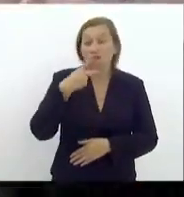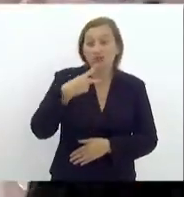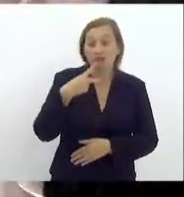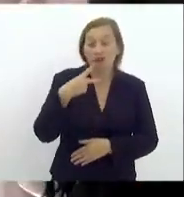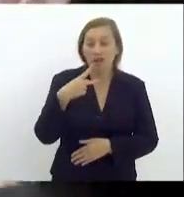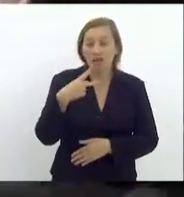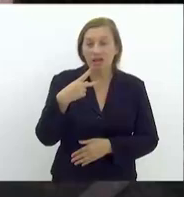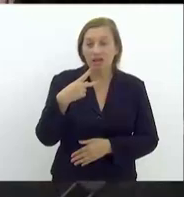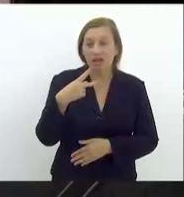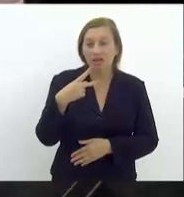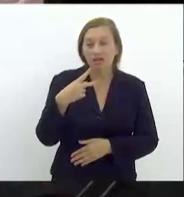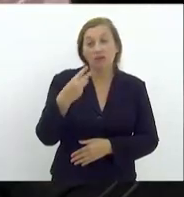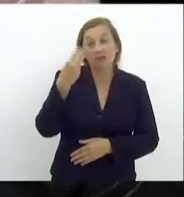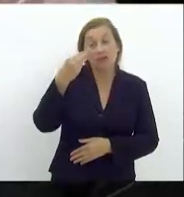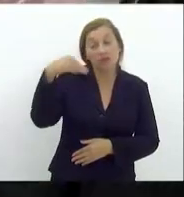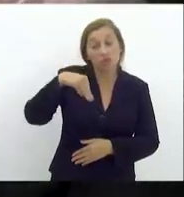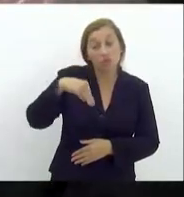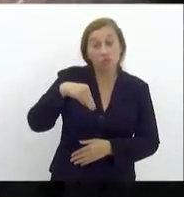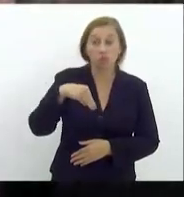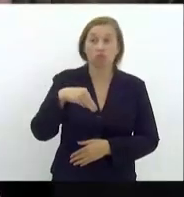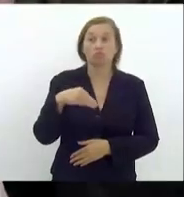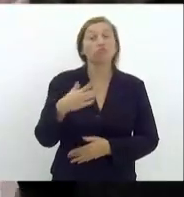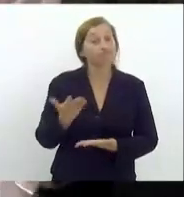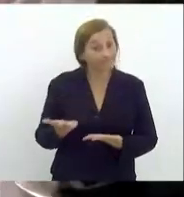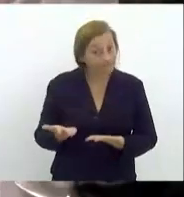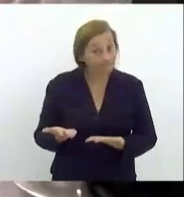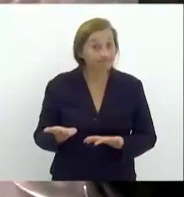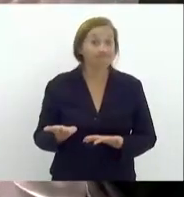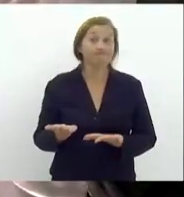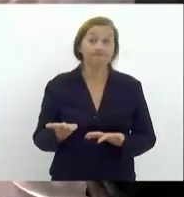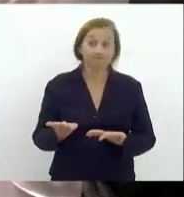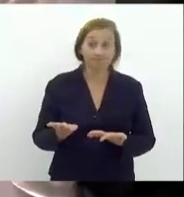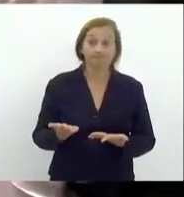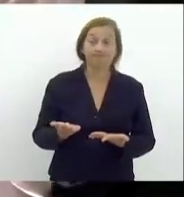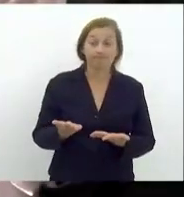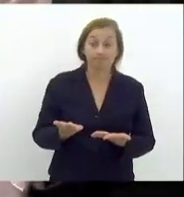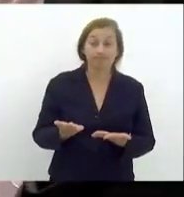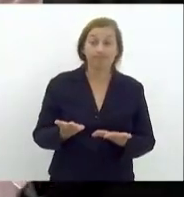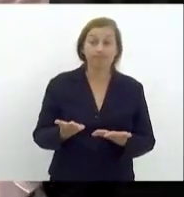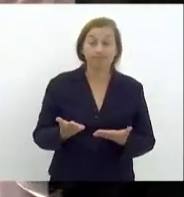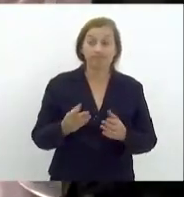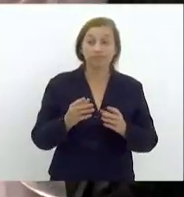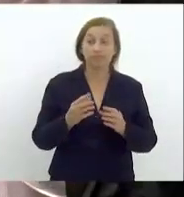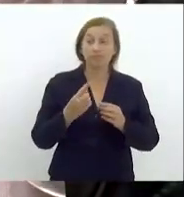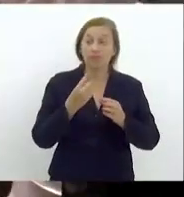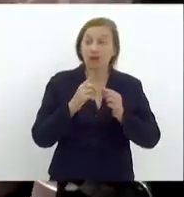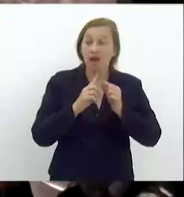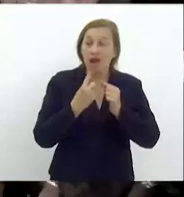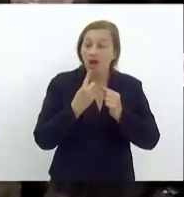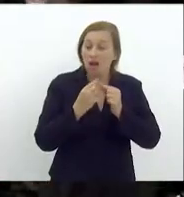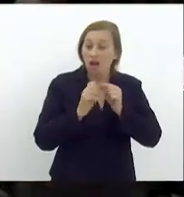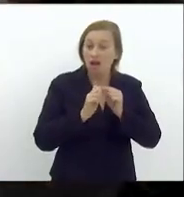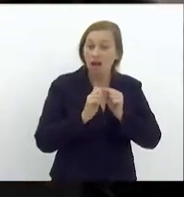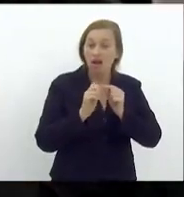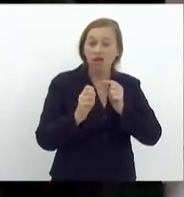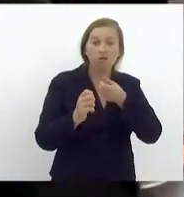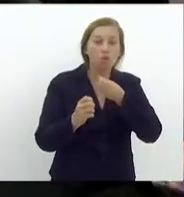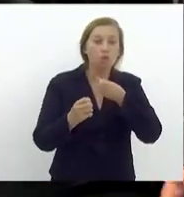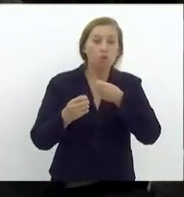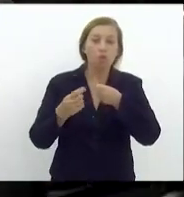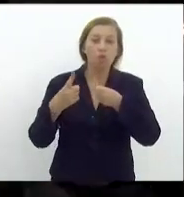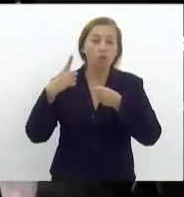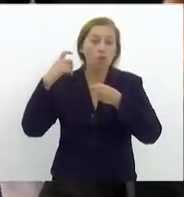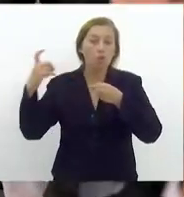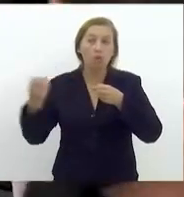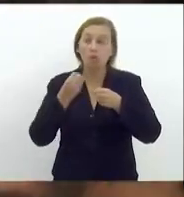dedinhos é para afastado do microfone para que a gente consiga reproduzir o